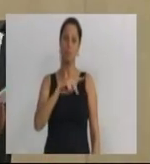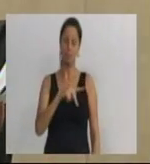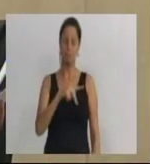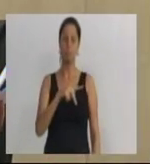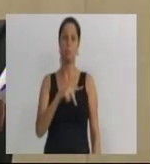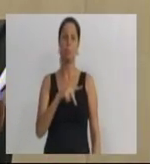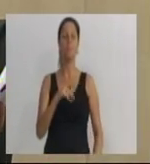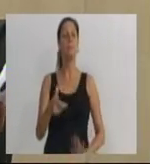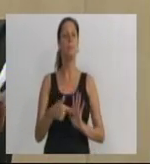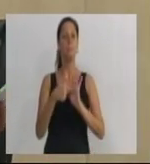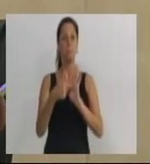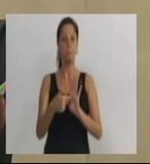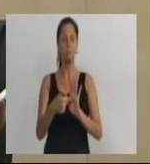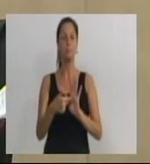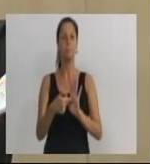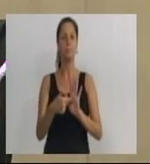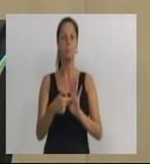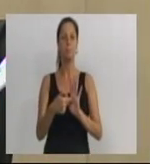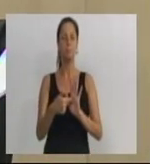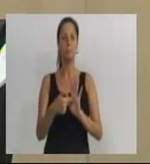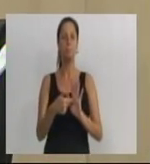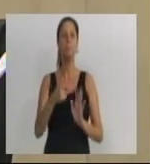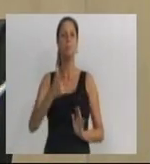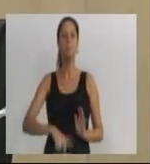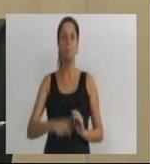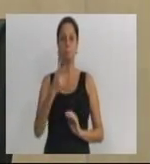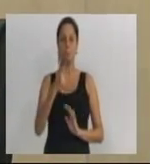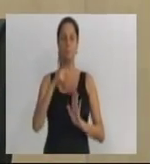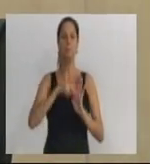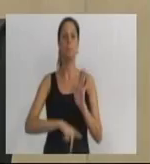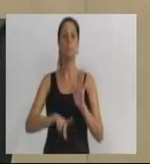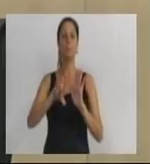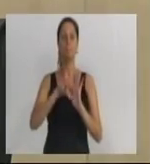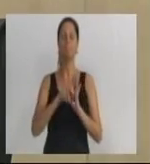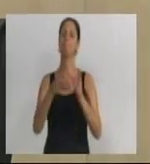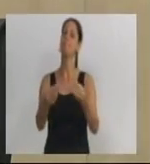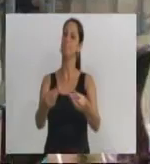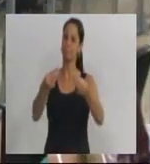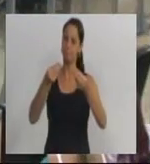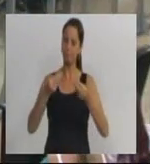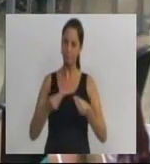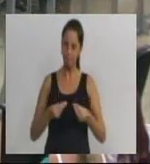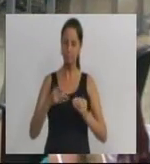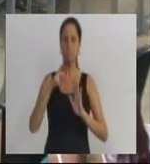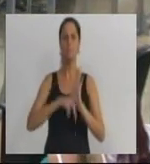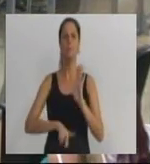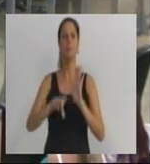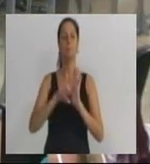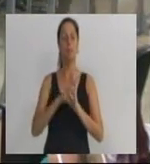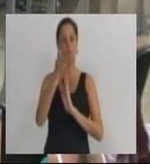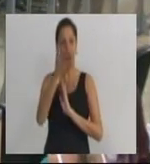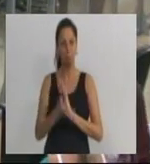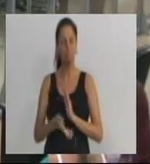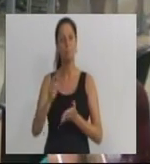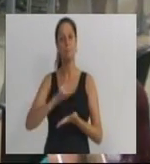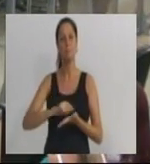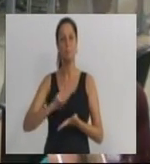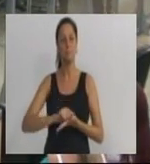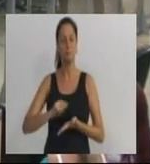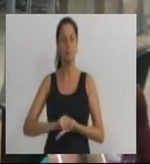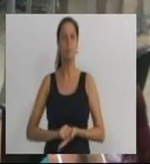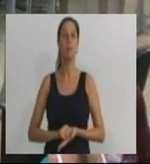eu apresento aqui mais dois projetos de lei. Recebo projetos de lei de autoria do vereador Jefferson